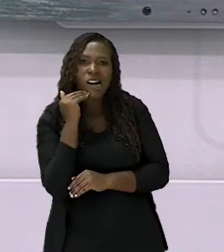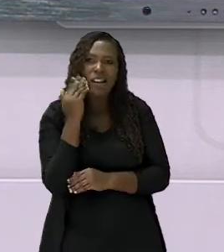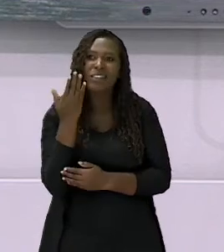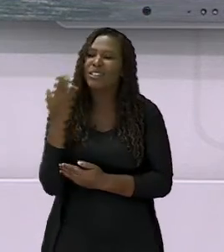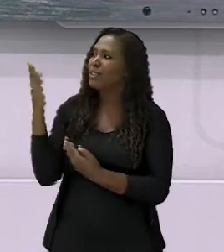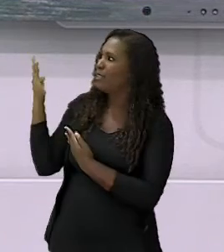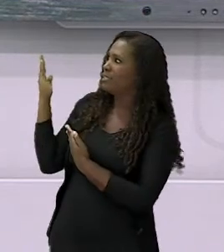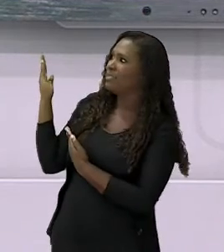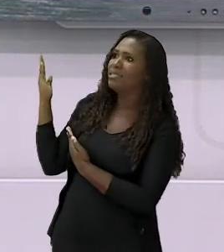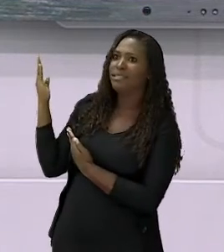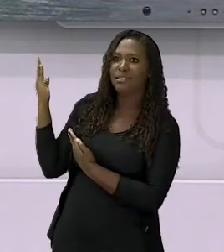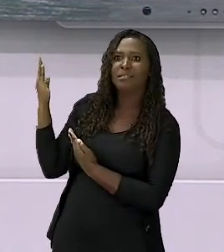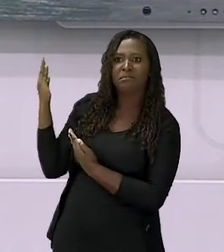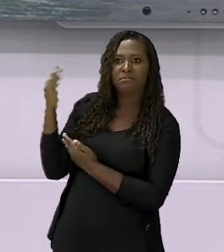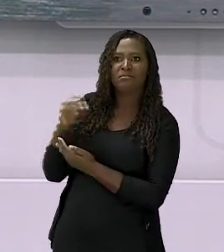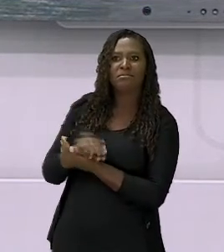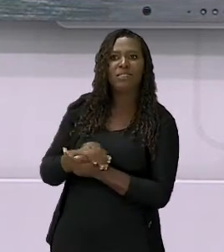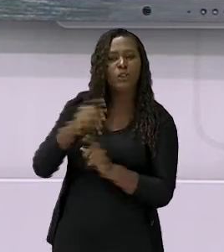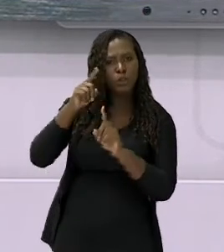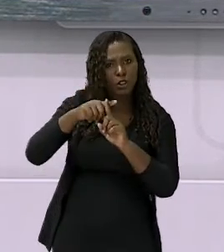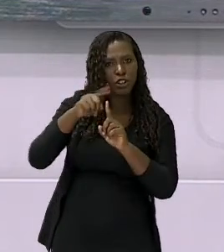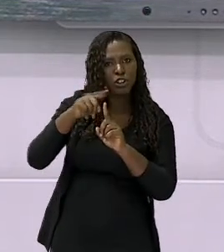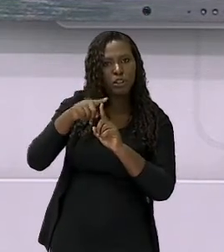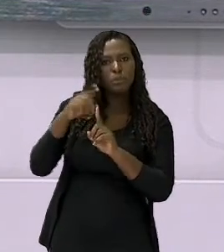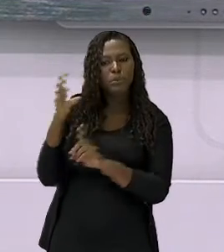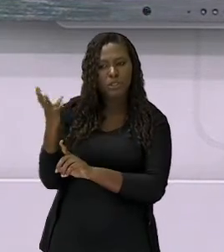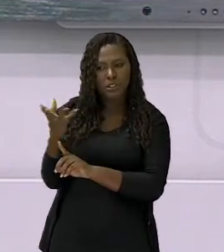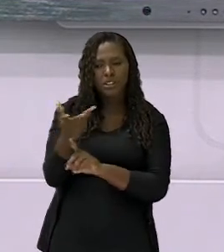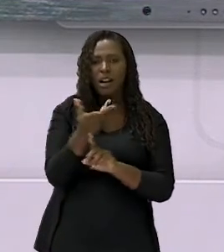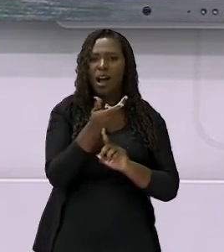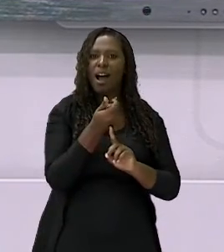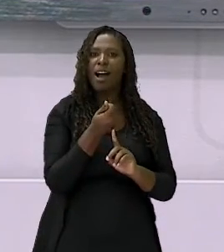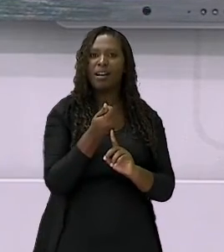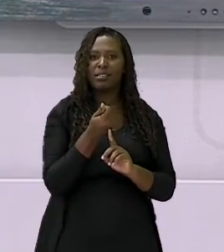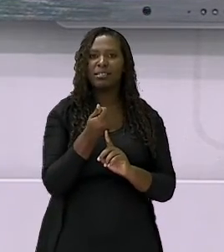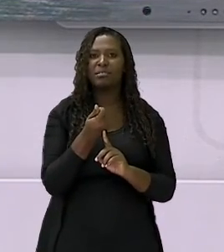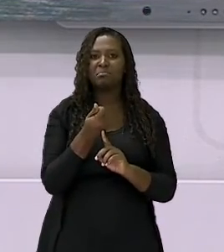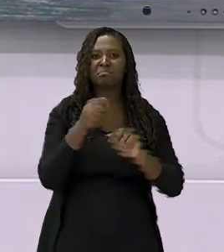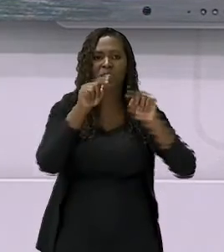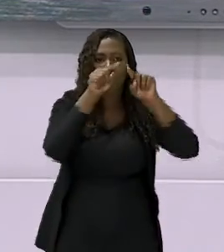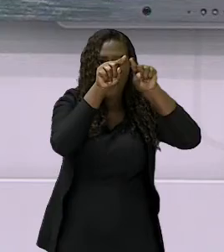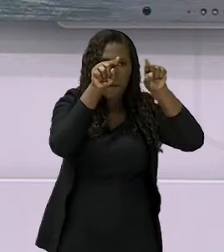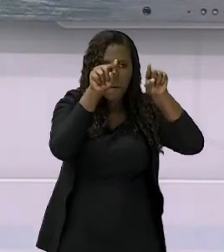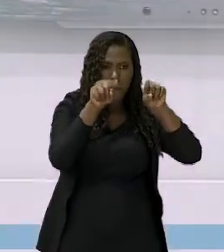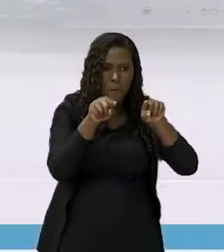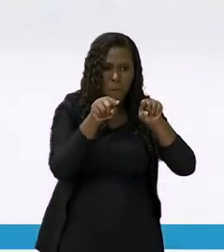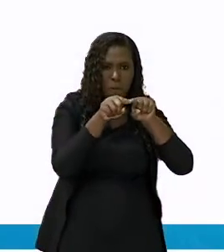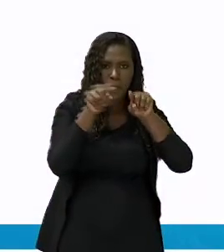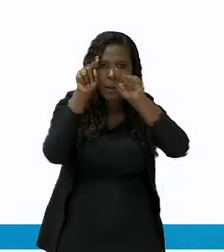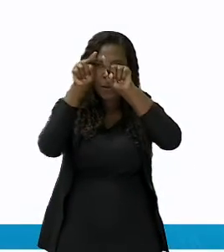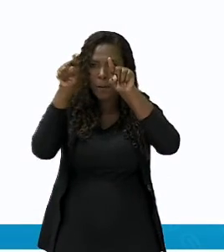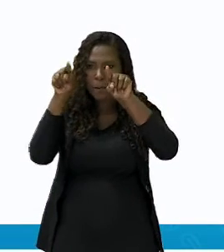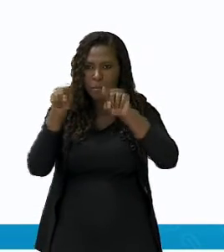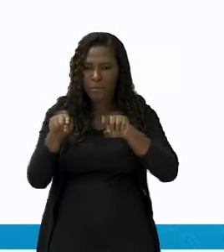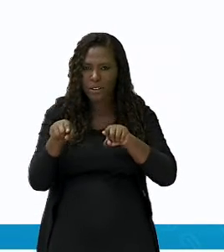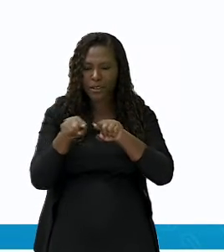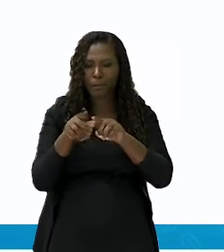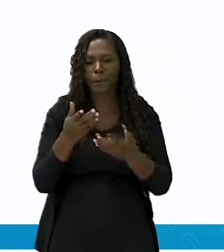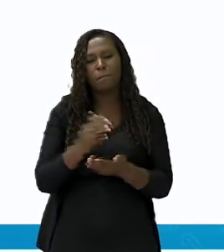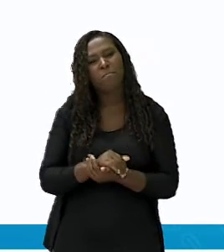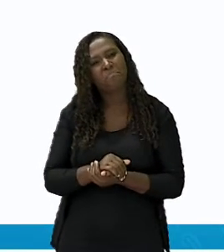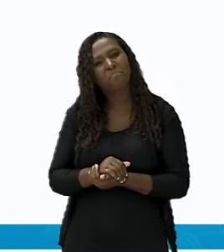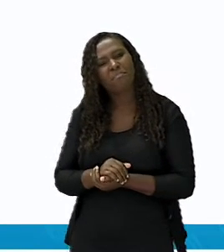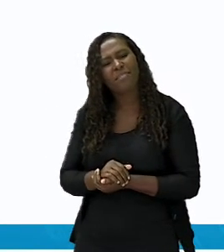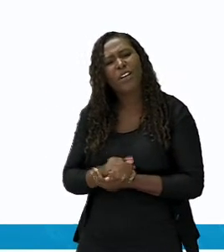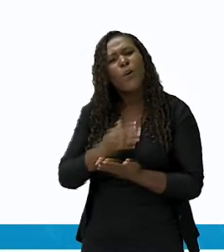desse tipo de arte. Vem desse segmento da arte que é o cubismo. O cubismo nasceu